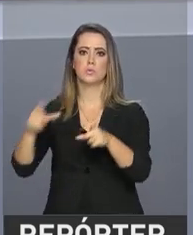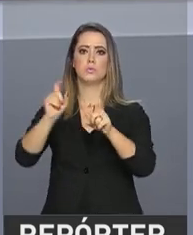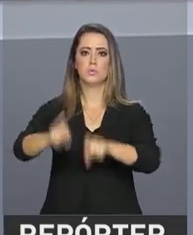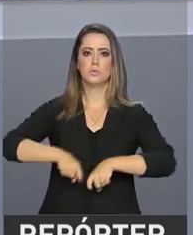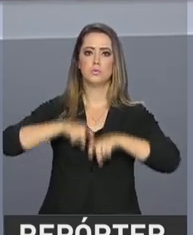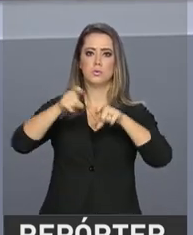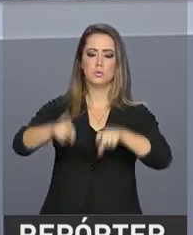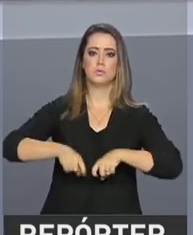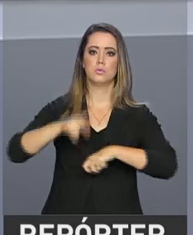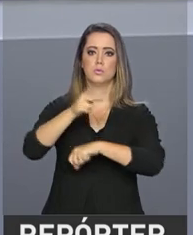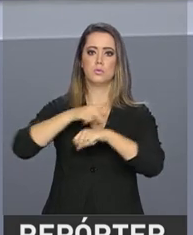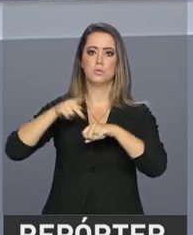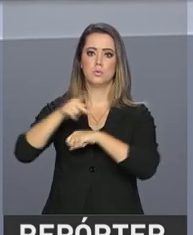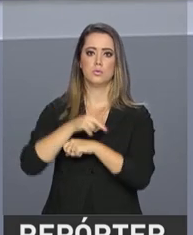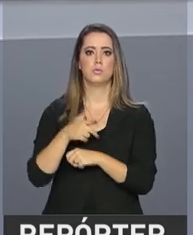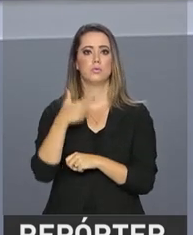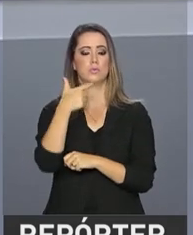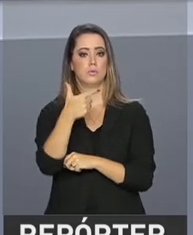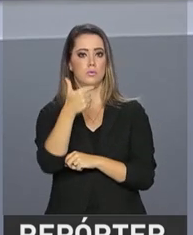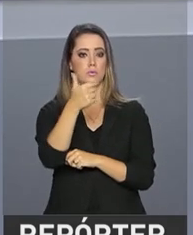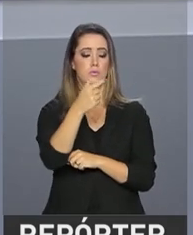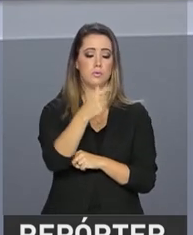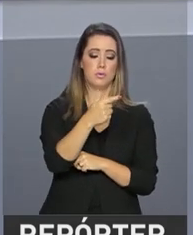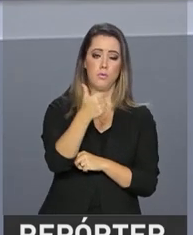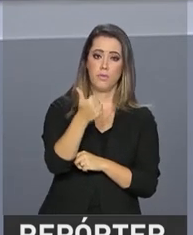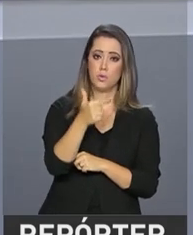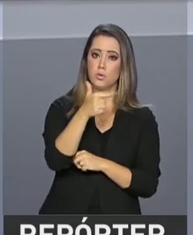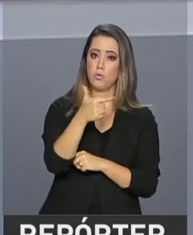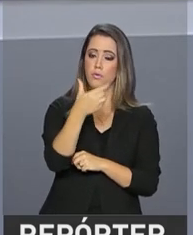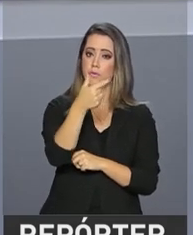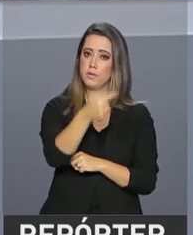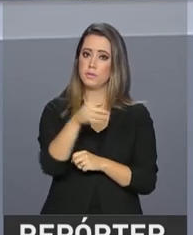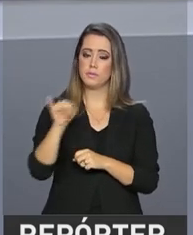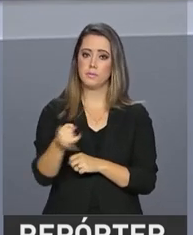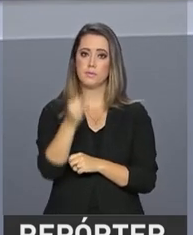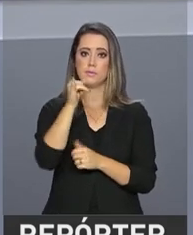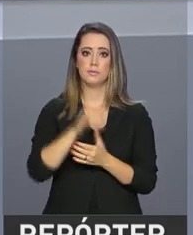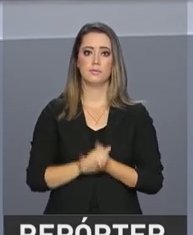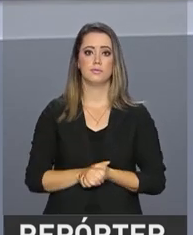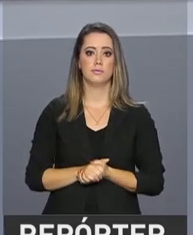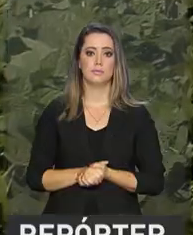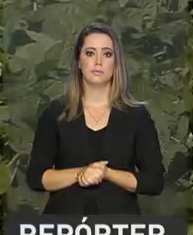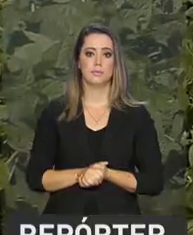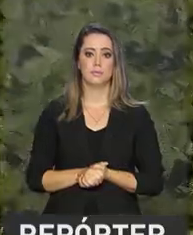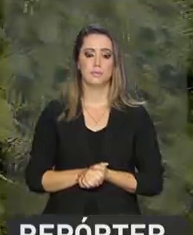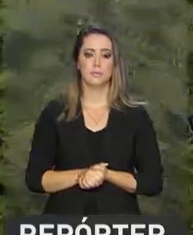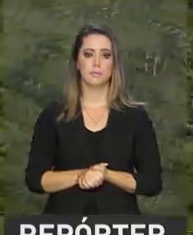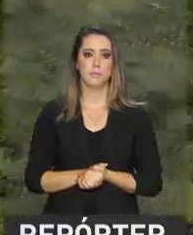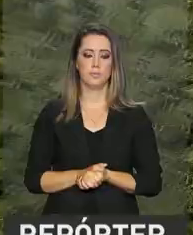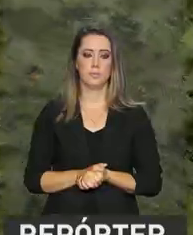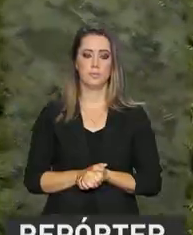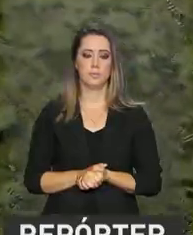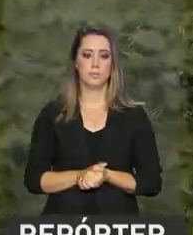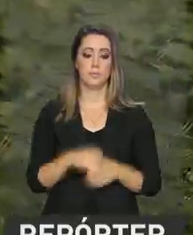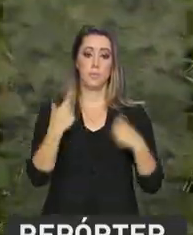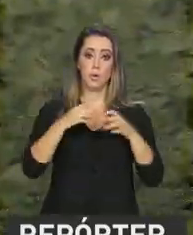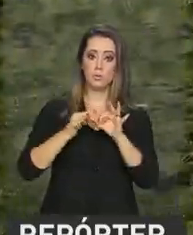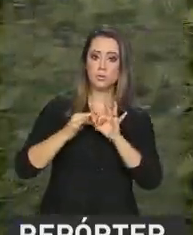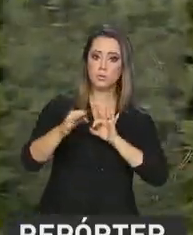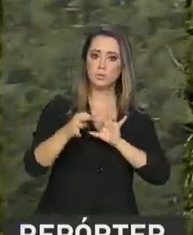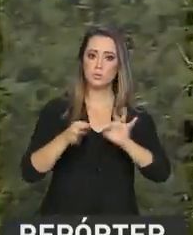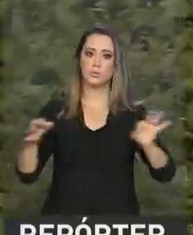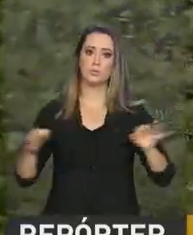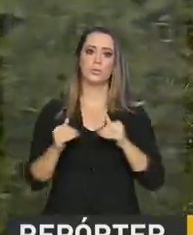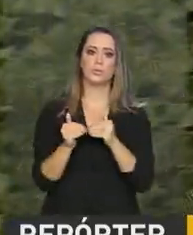produtores de grãos do país entre os dias 21 e 27 de janeiro a área plantada cresceu